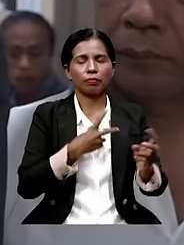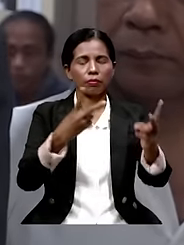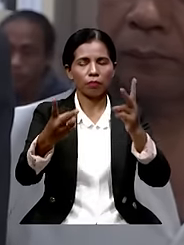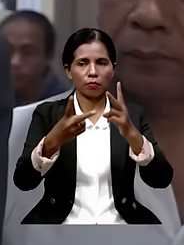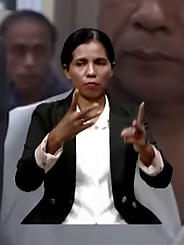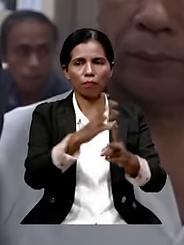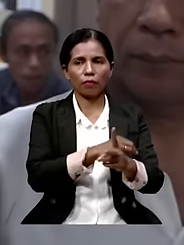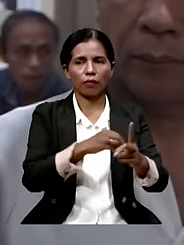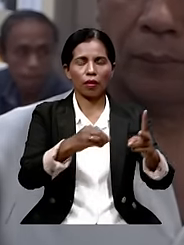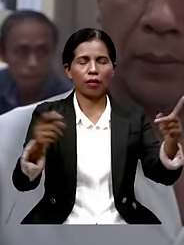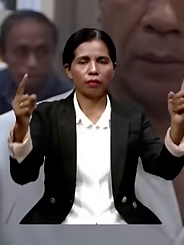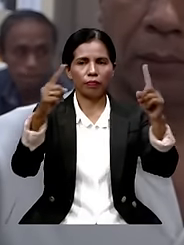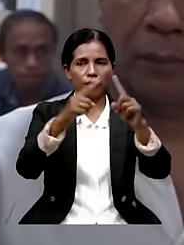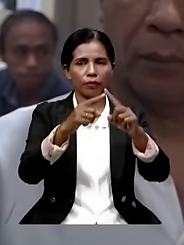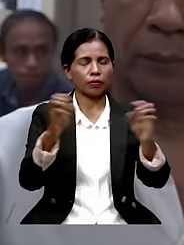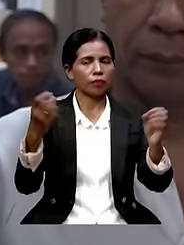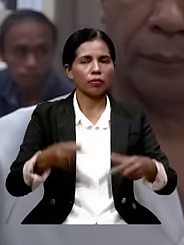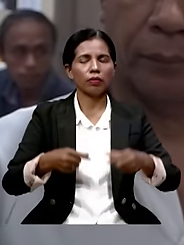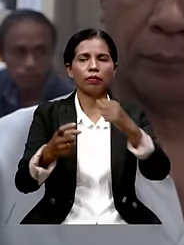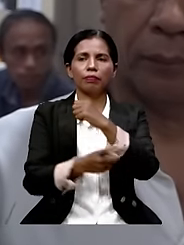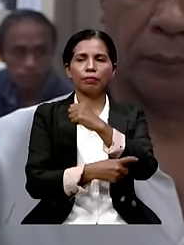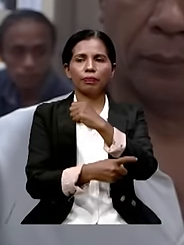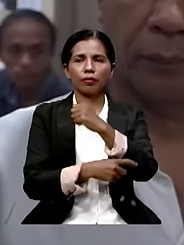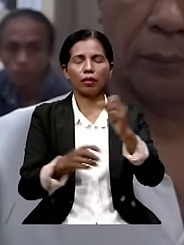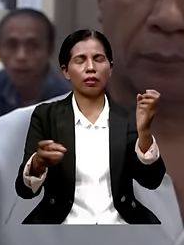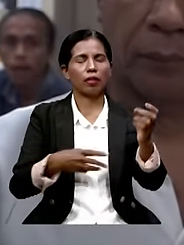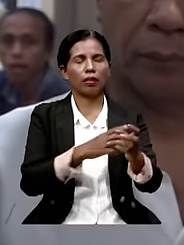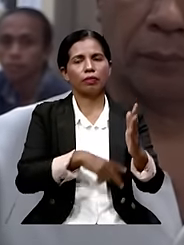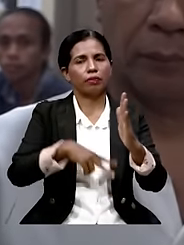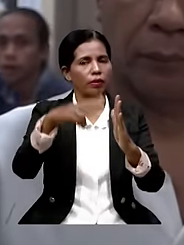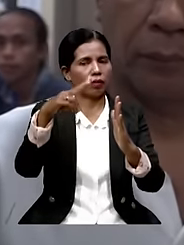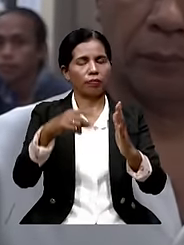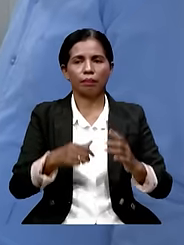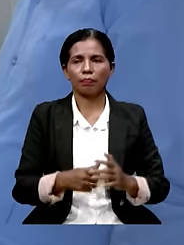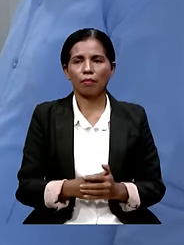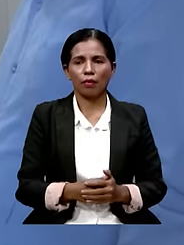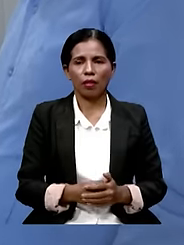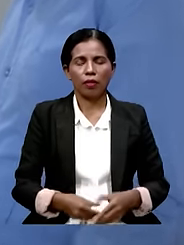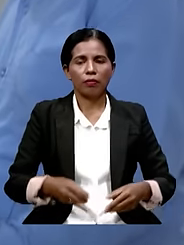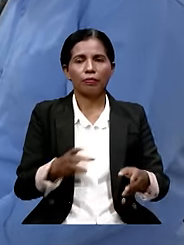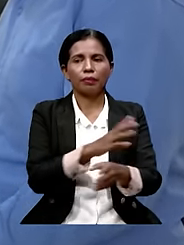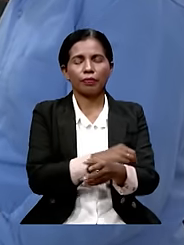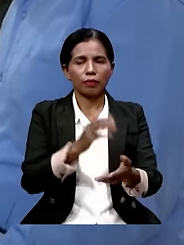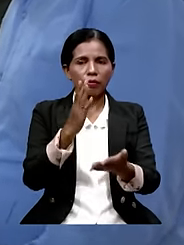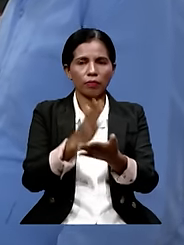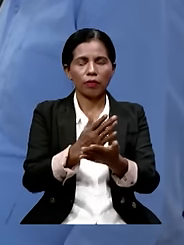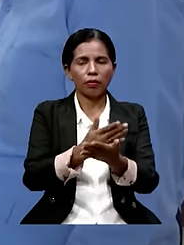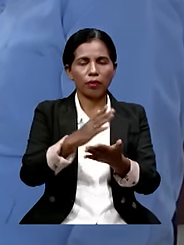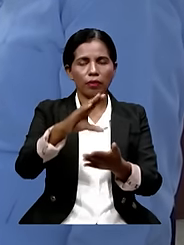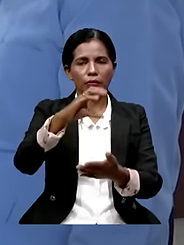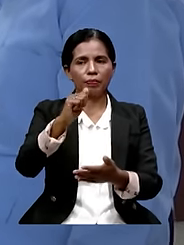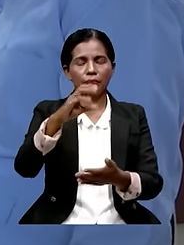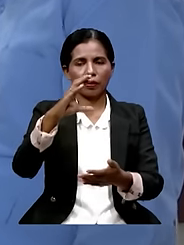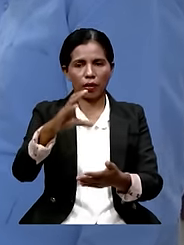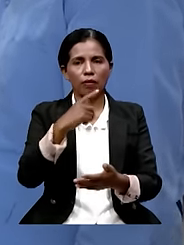surpresa ne atu se ami la fo sansang ne ne la vale botira. Director geral ba prevenção no sensibilização CAC